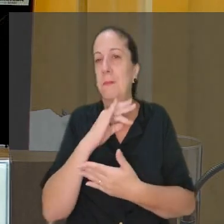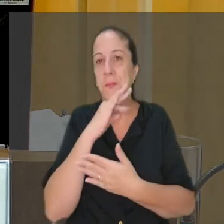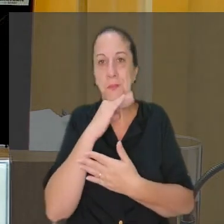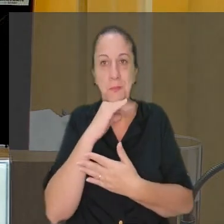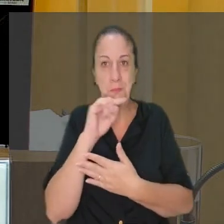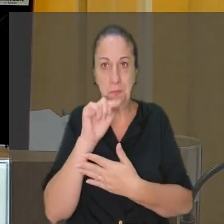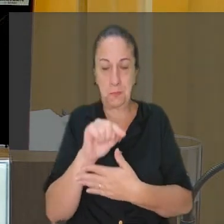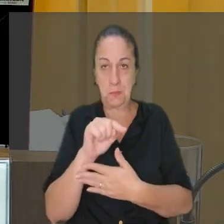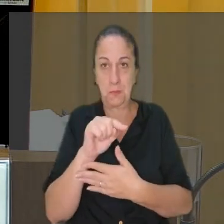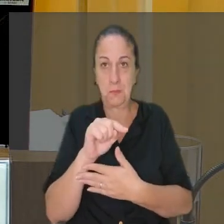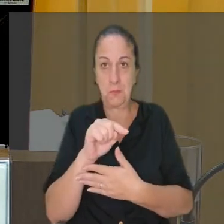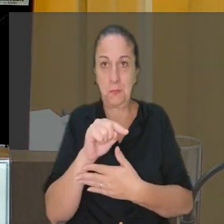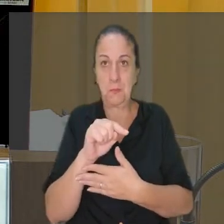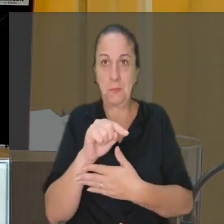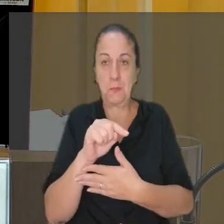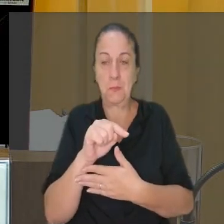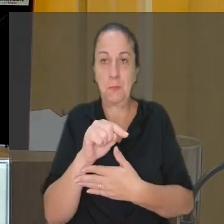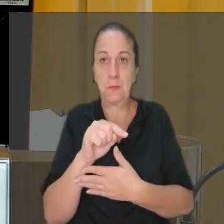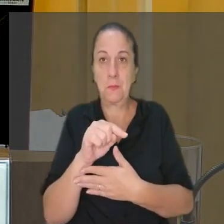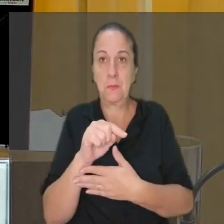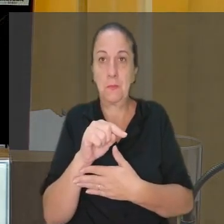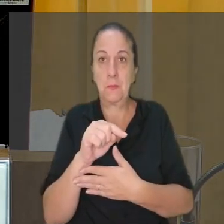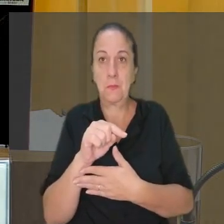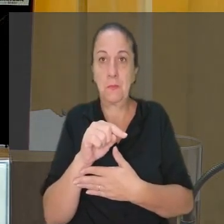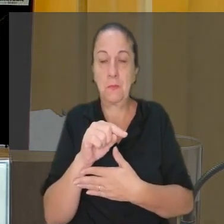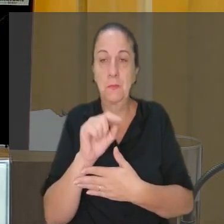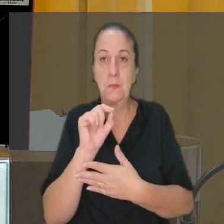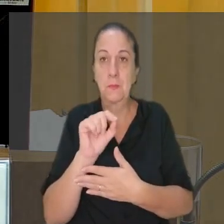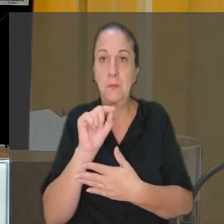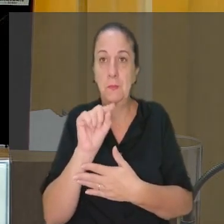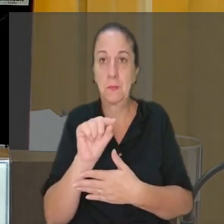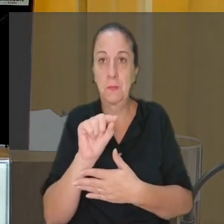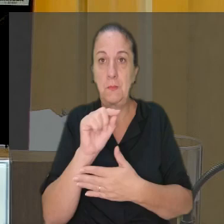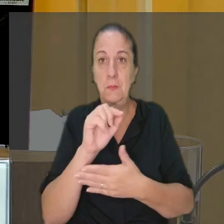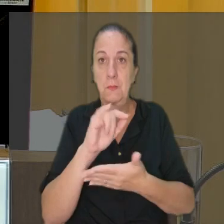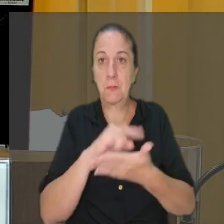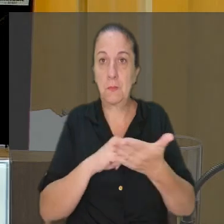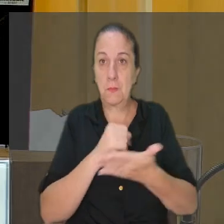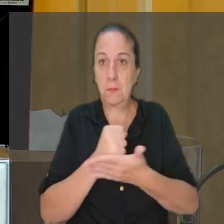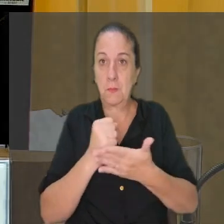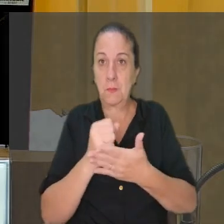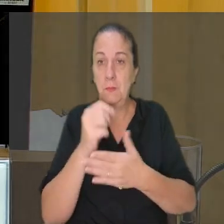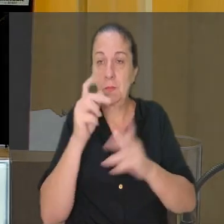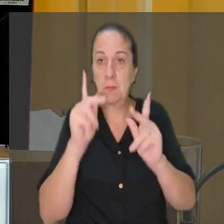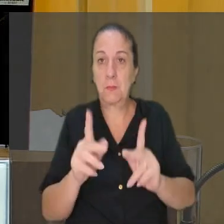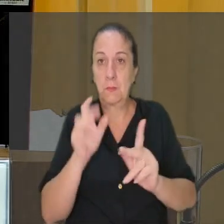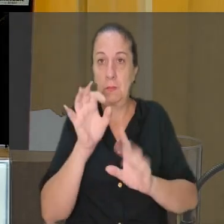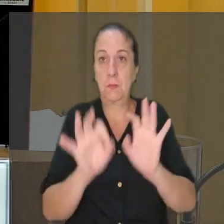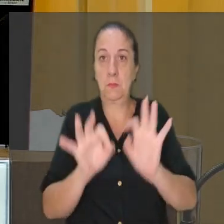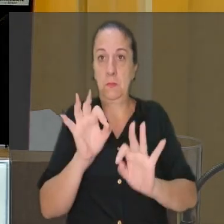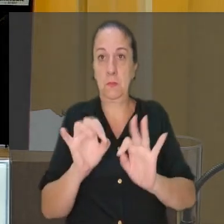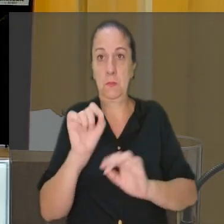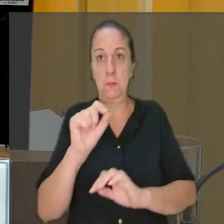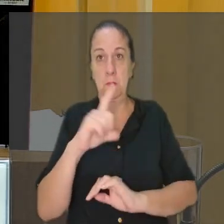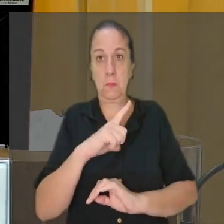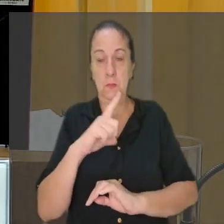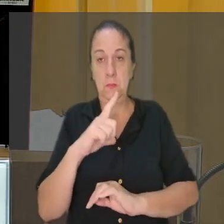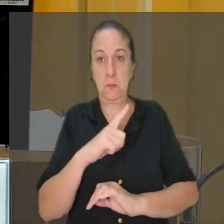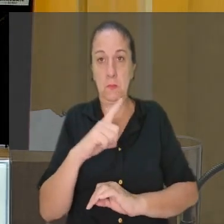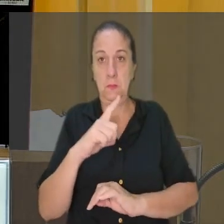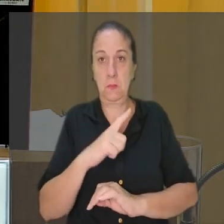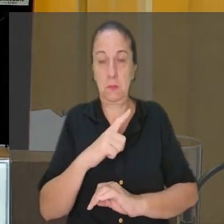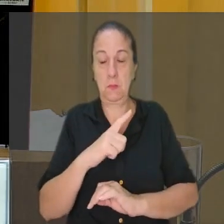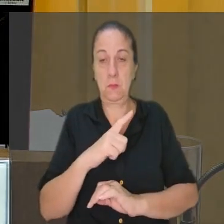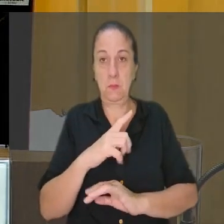assim, né? Que não é tão desfavorável assim, que é o contrato de pessoa jurídica, que tem uma